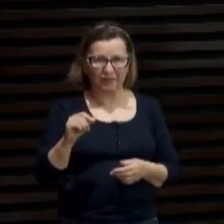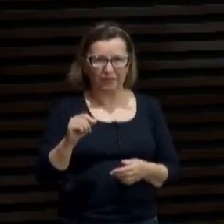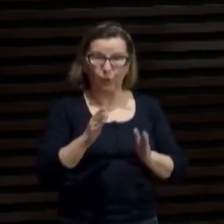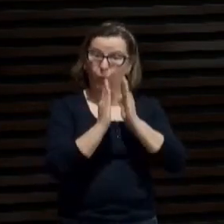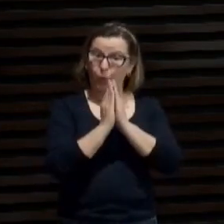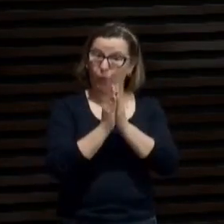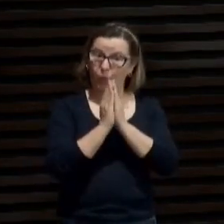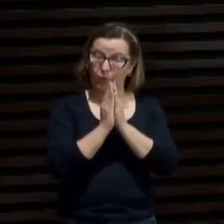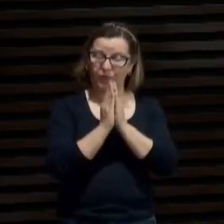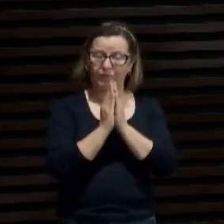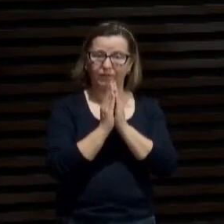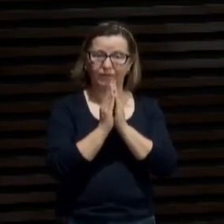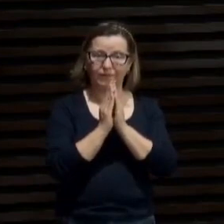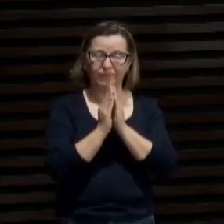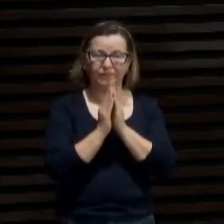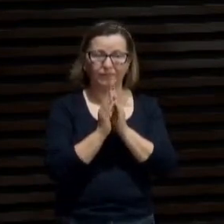Interceder pelo irmão.